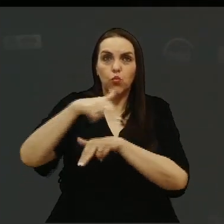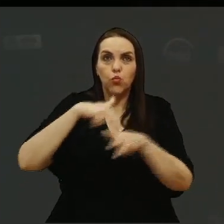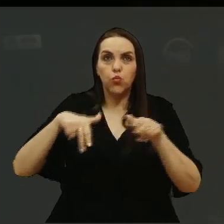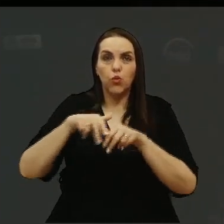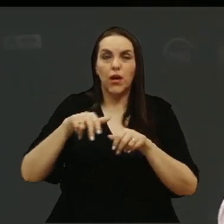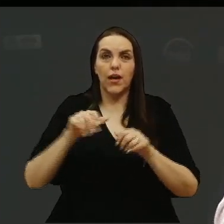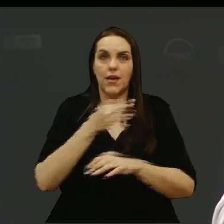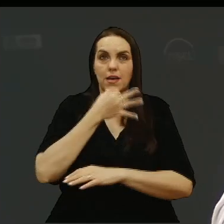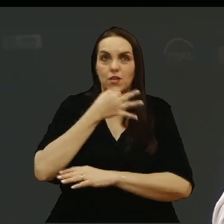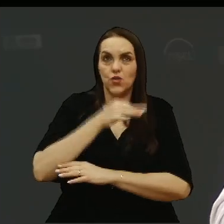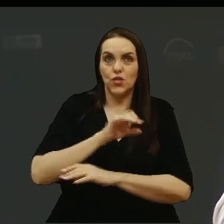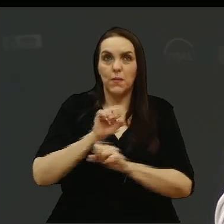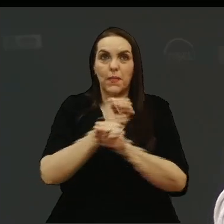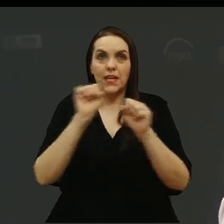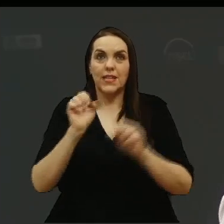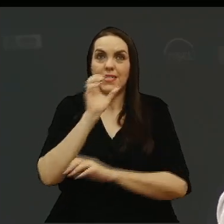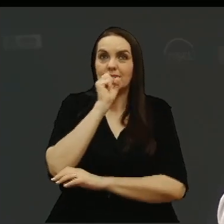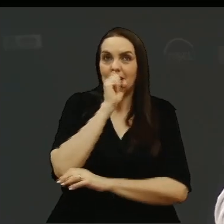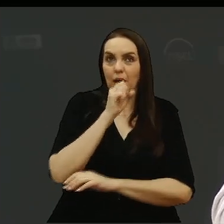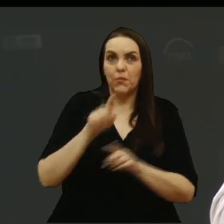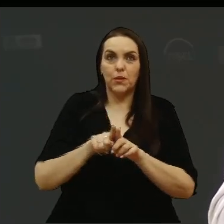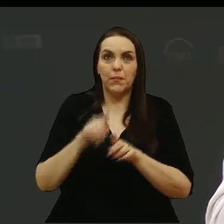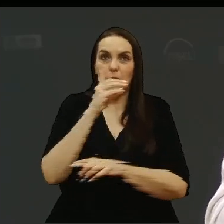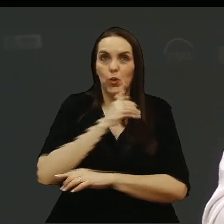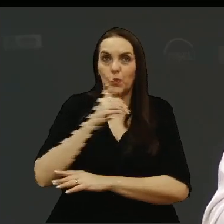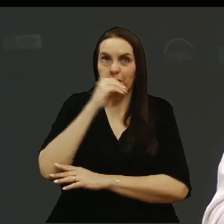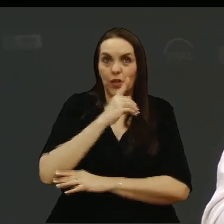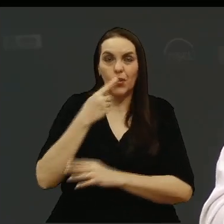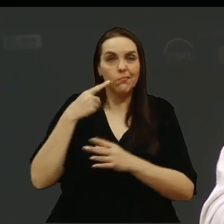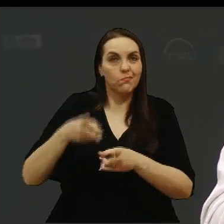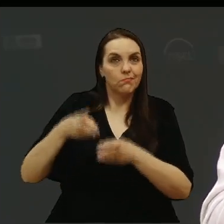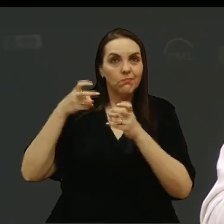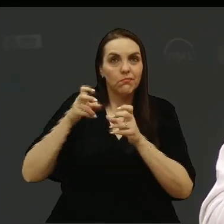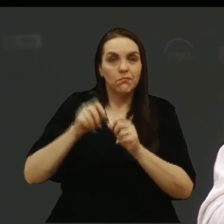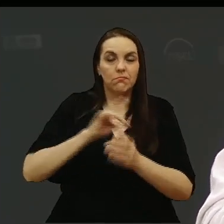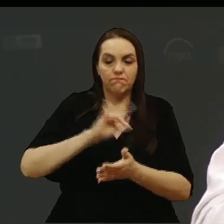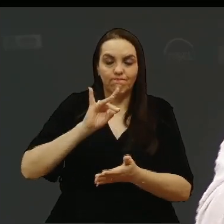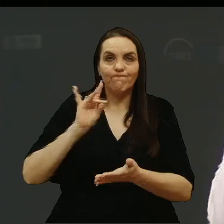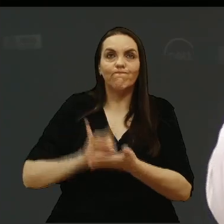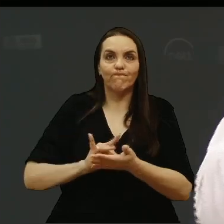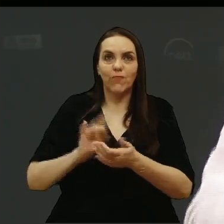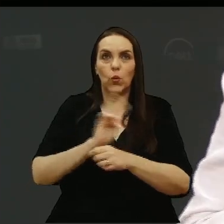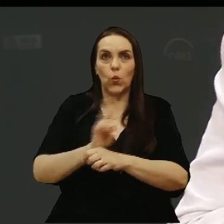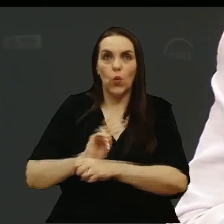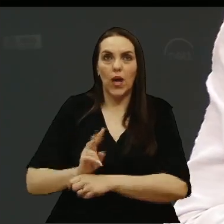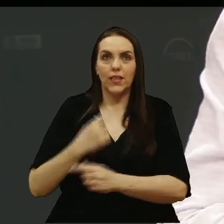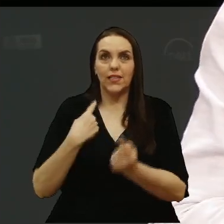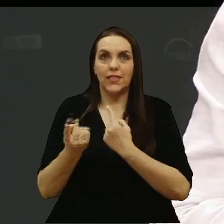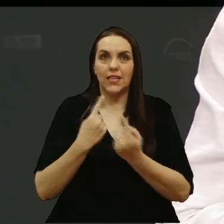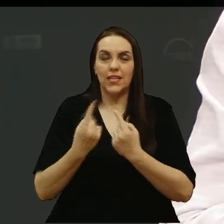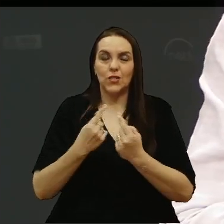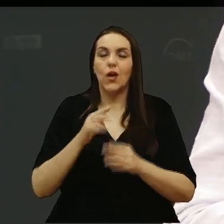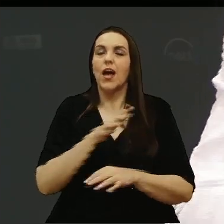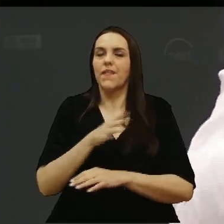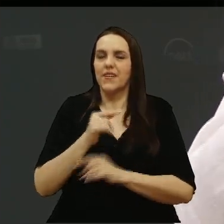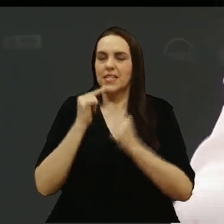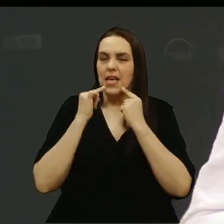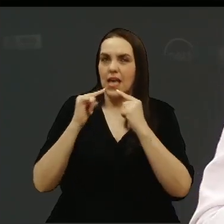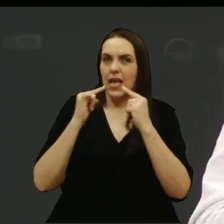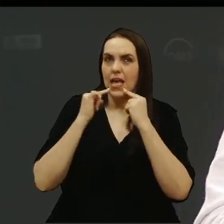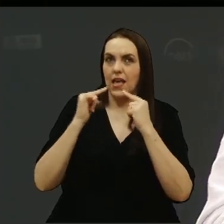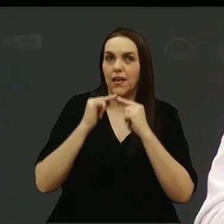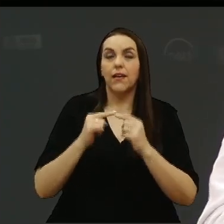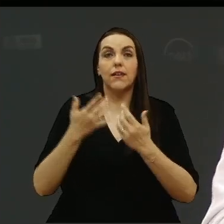manhã de sábado e na manhã de domingo, Cristiano, via a efetividade da guarda de trânsito, que tantas vezes é criticada, para que a cidade